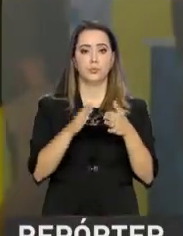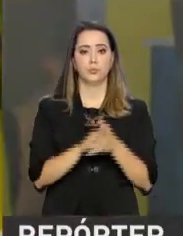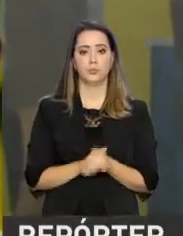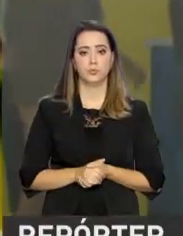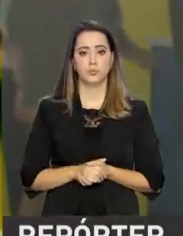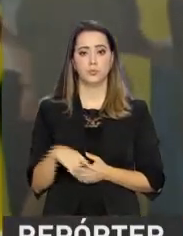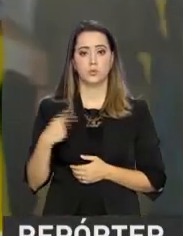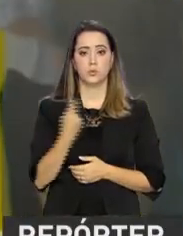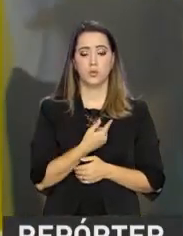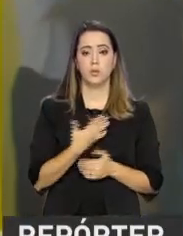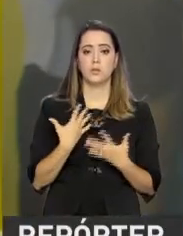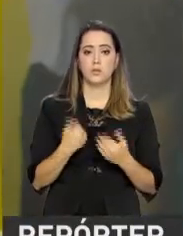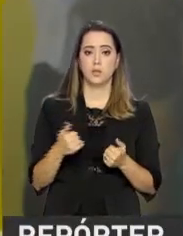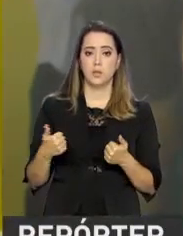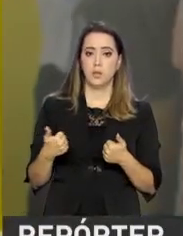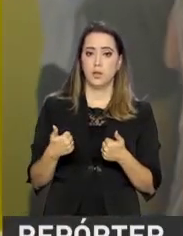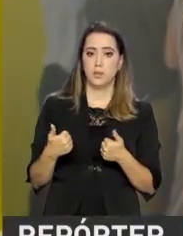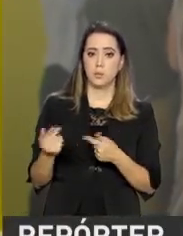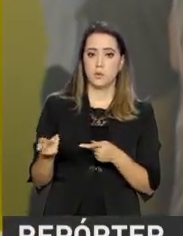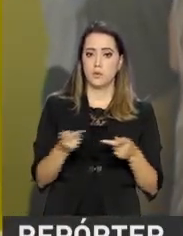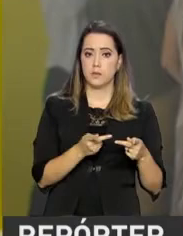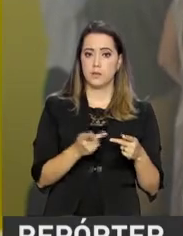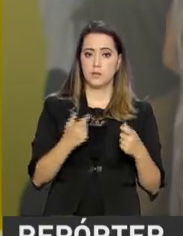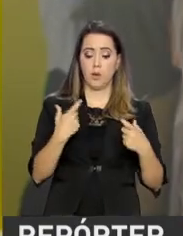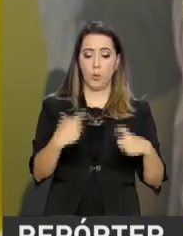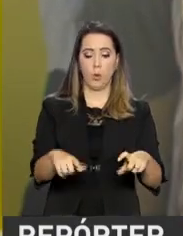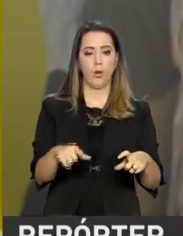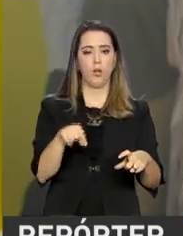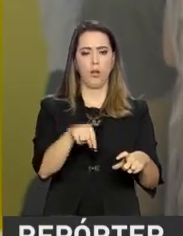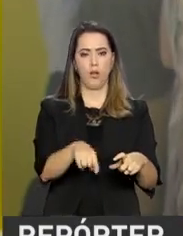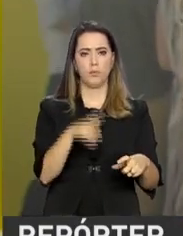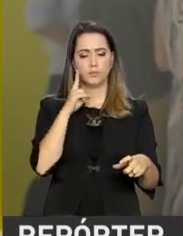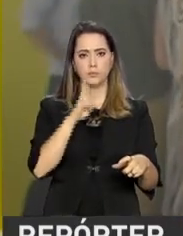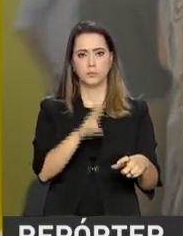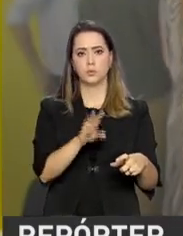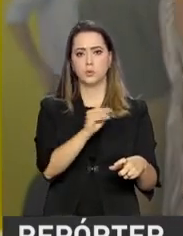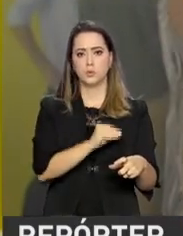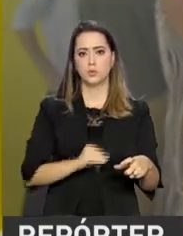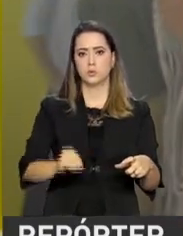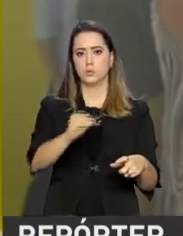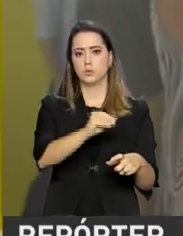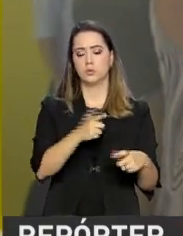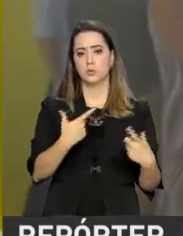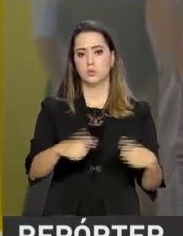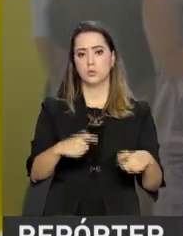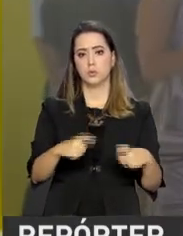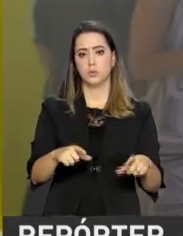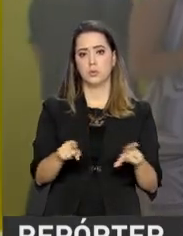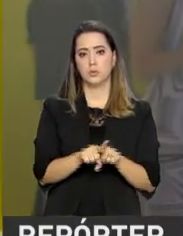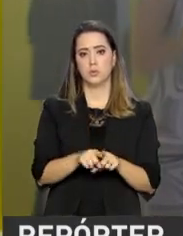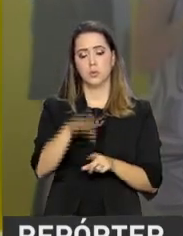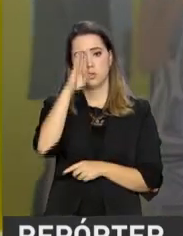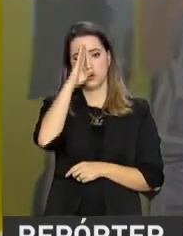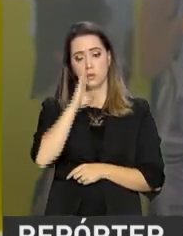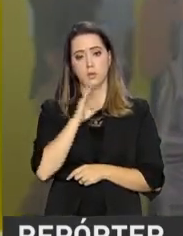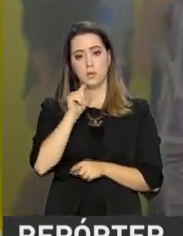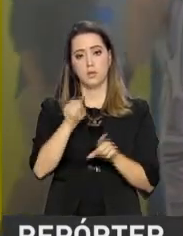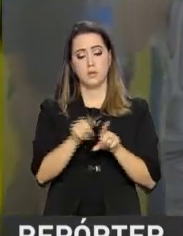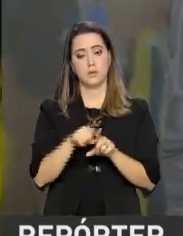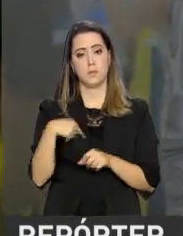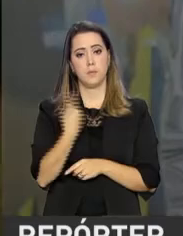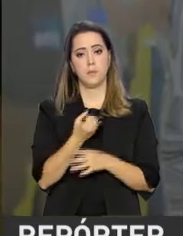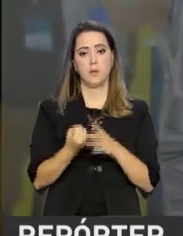a propriedade, pequenas, médias e grandes propriedades. Nós restauramos as áreas desses proprietários gratuitamente.